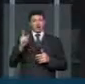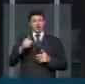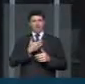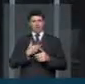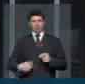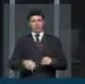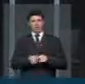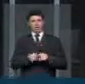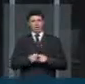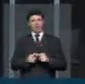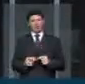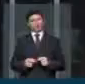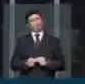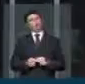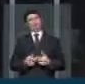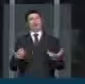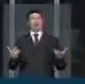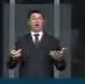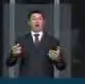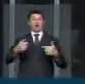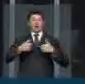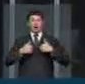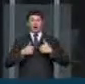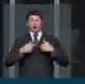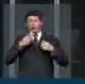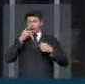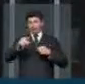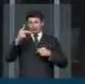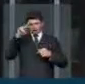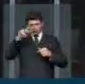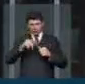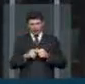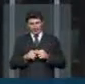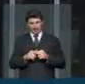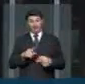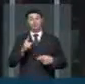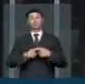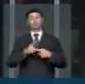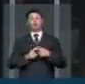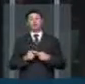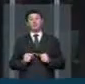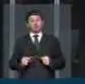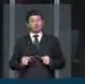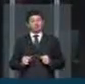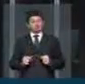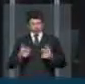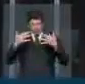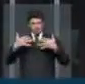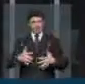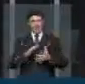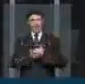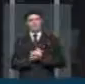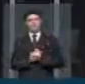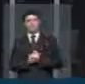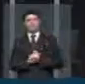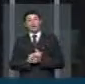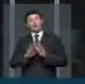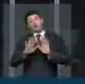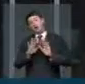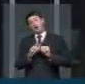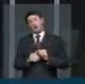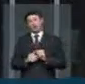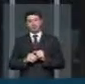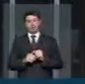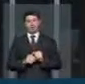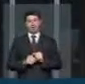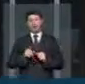público. Por que eu fiz esse histórico? Pelo seguinte: porque continua